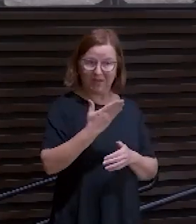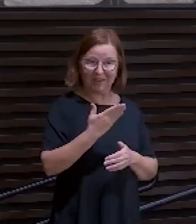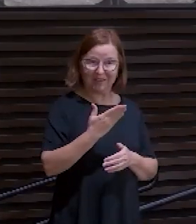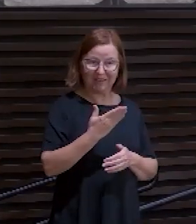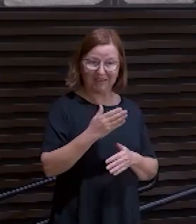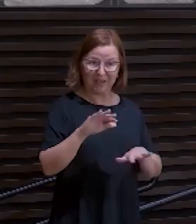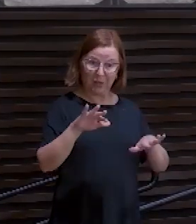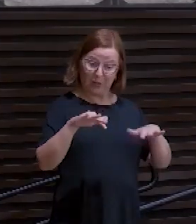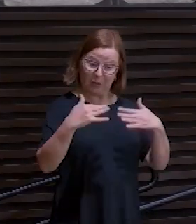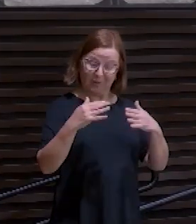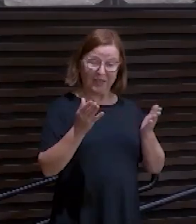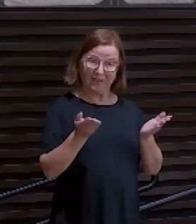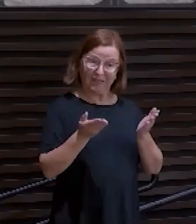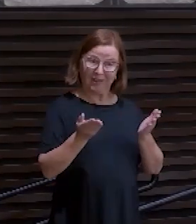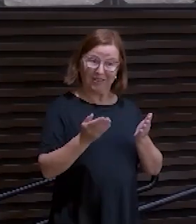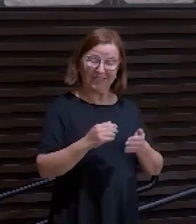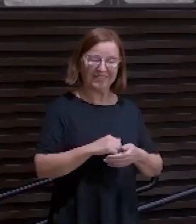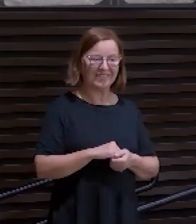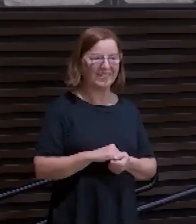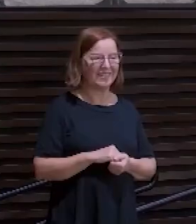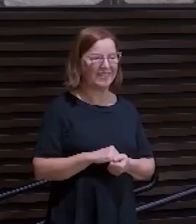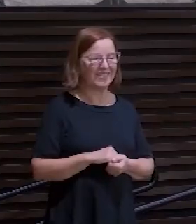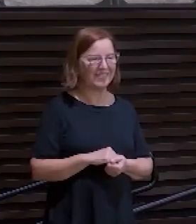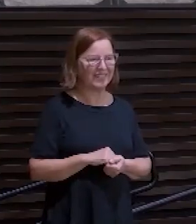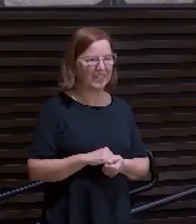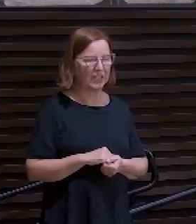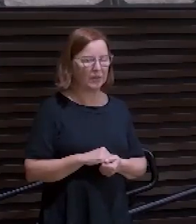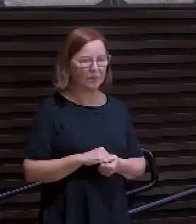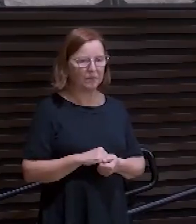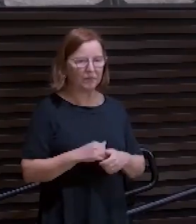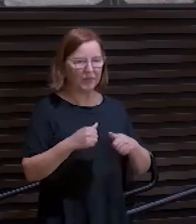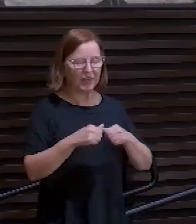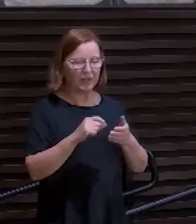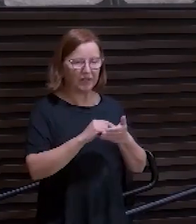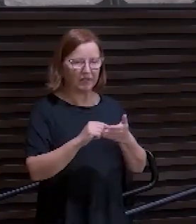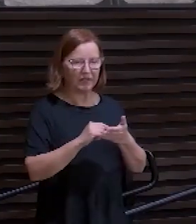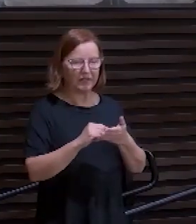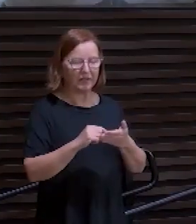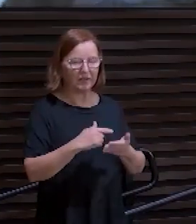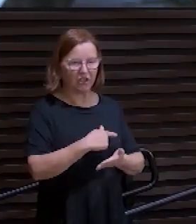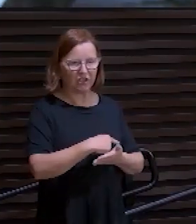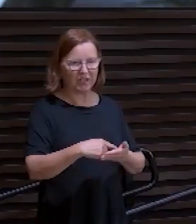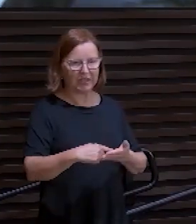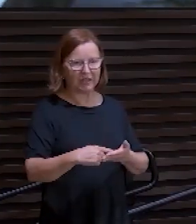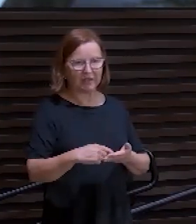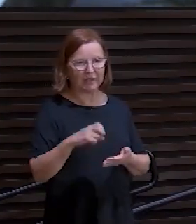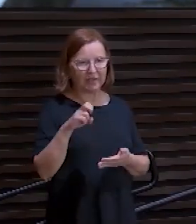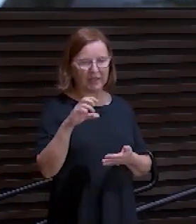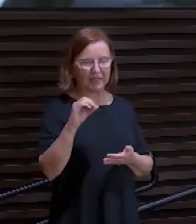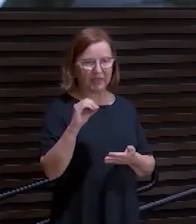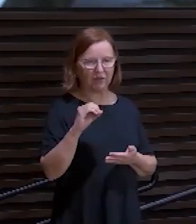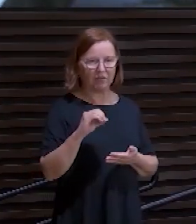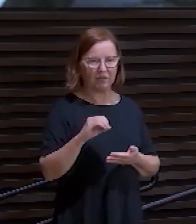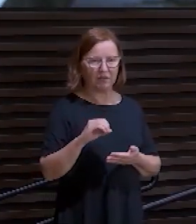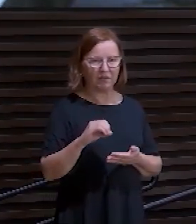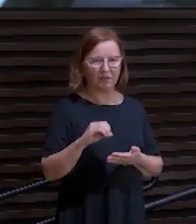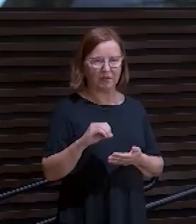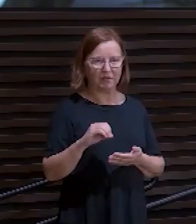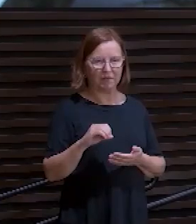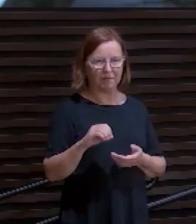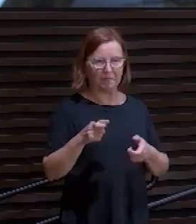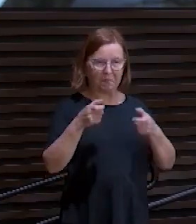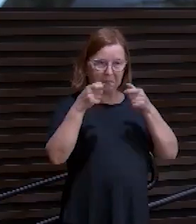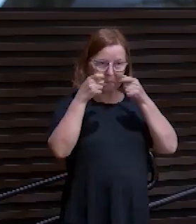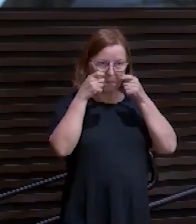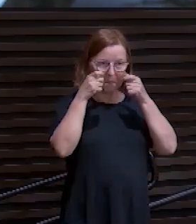E eu queria chamar a atenção de vocês porque este versículo está em Gênesis 50. Preste muito bem atenção